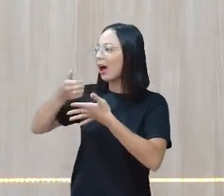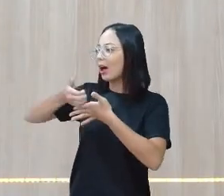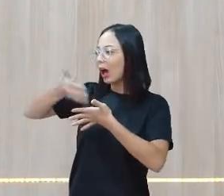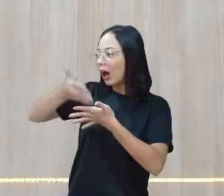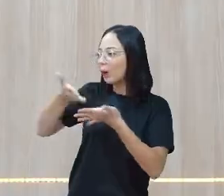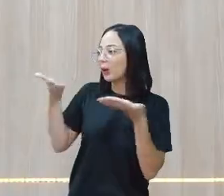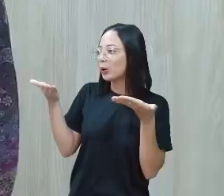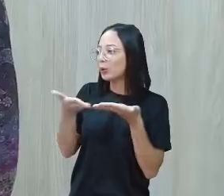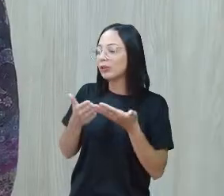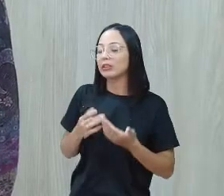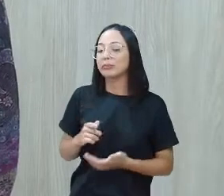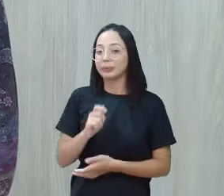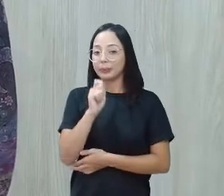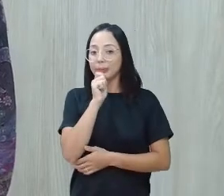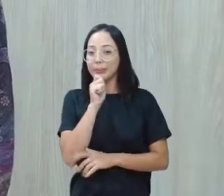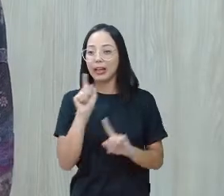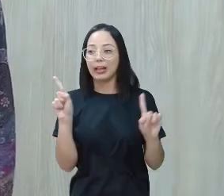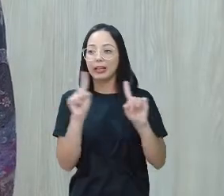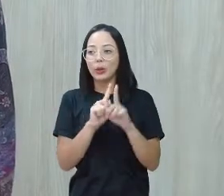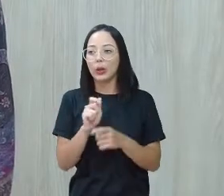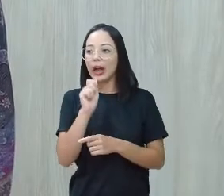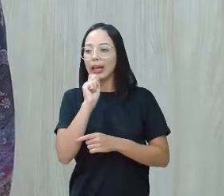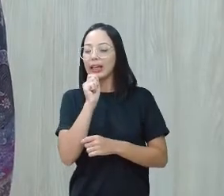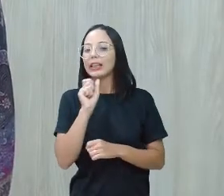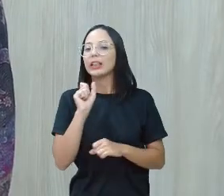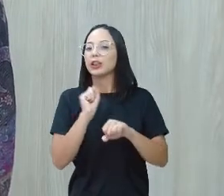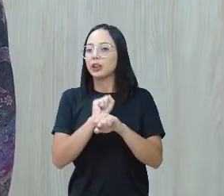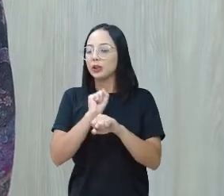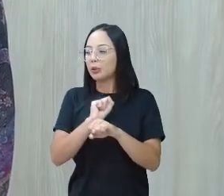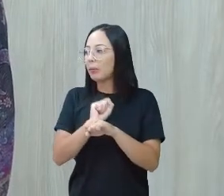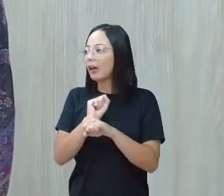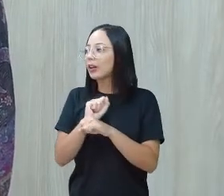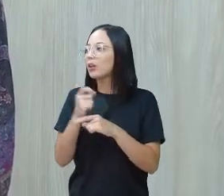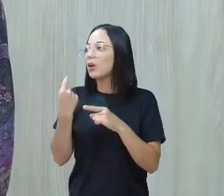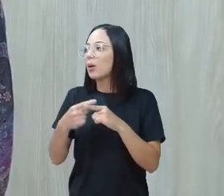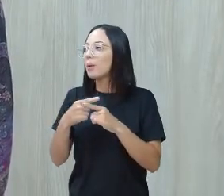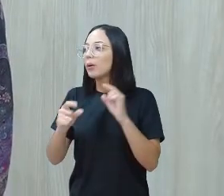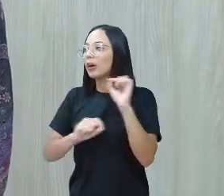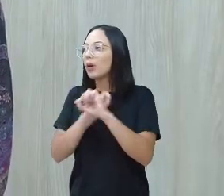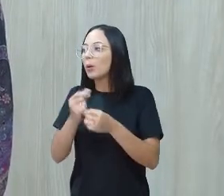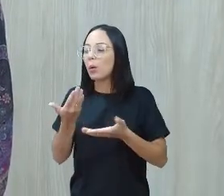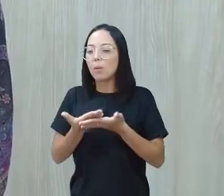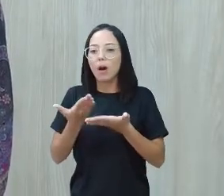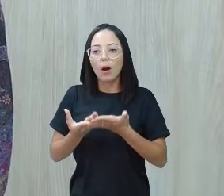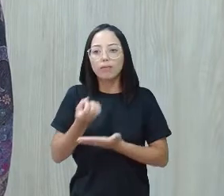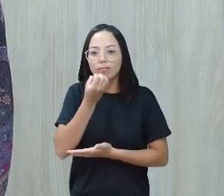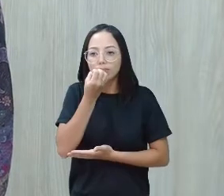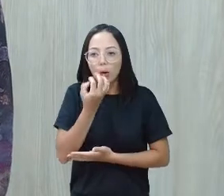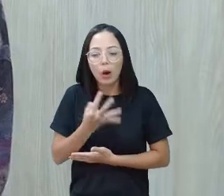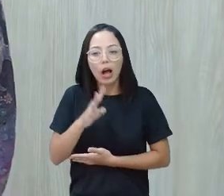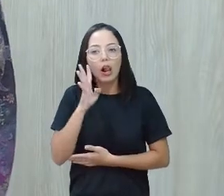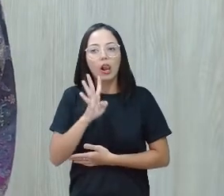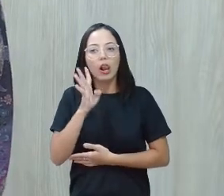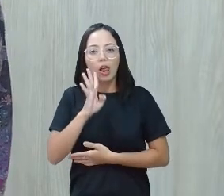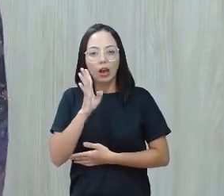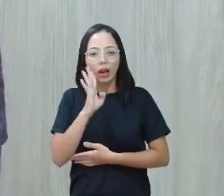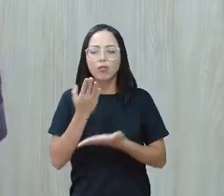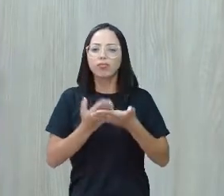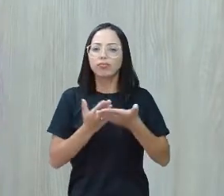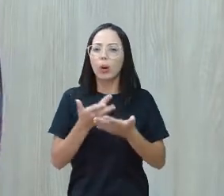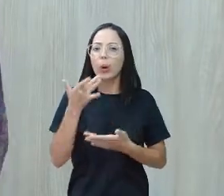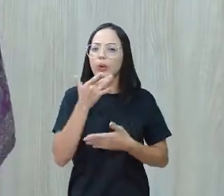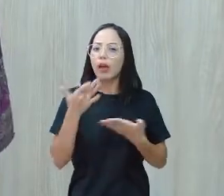hoje? Ainda não, estamos aqui aguardando, não é? Porque é uma aula super rica, pessoal, uma aula muito gostosa.